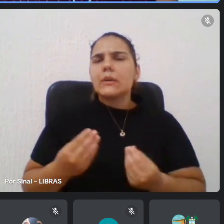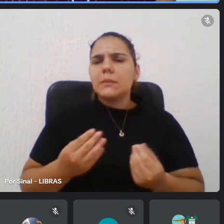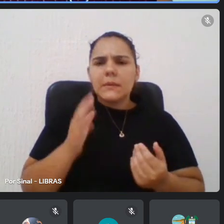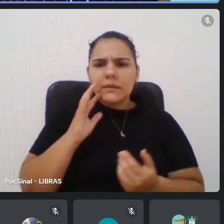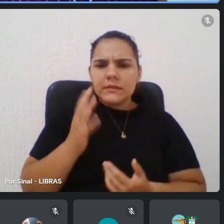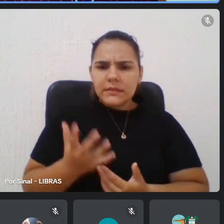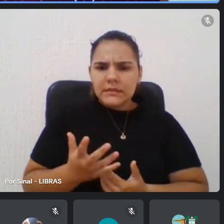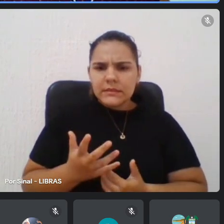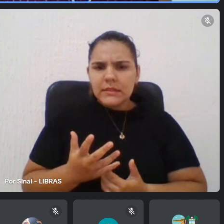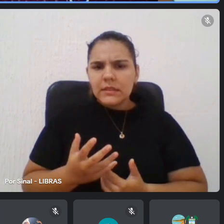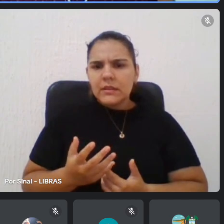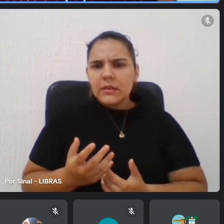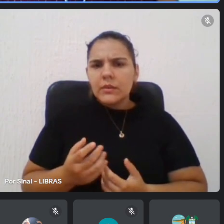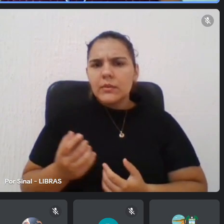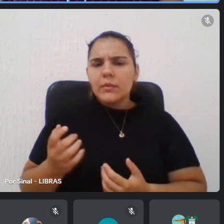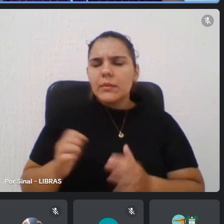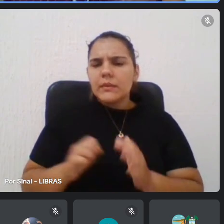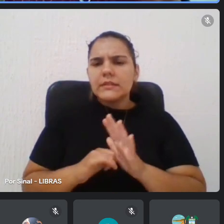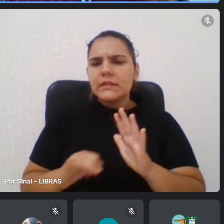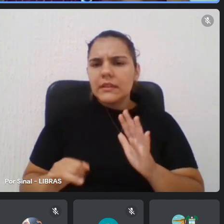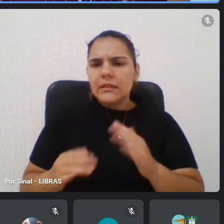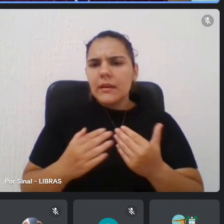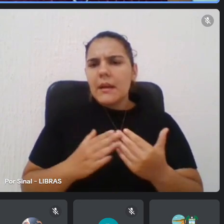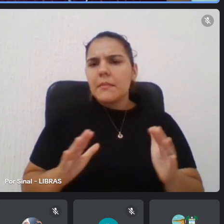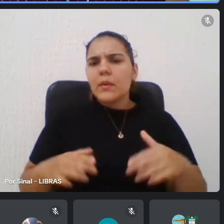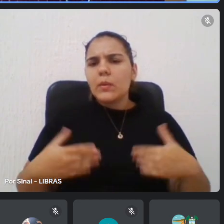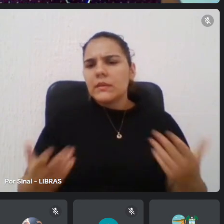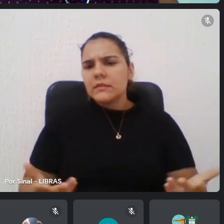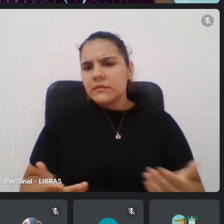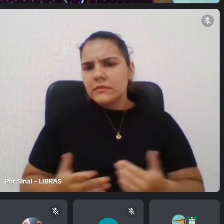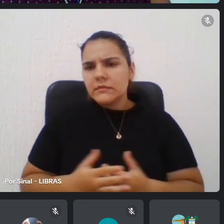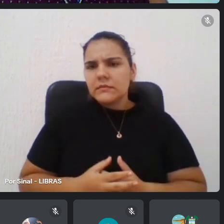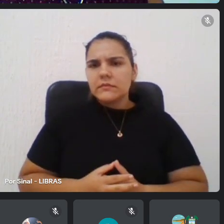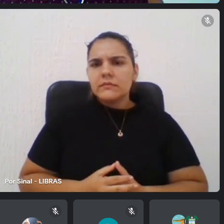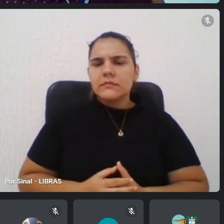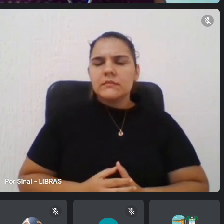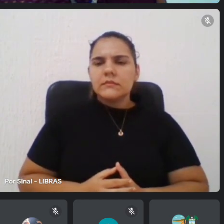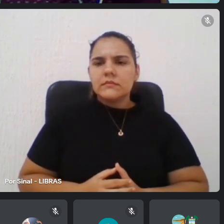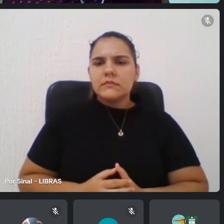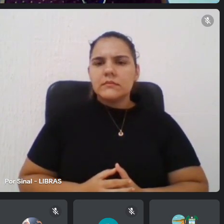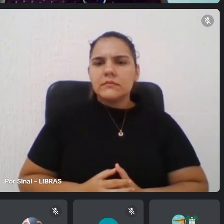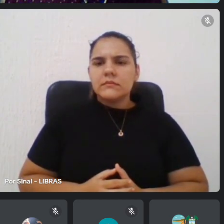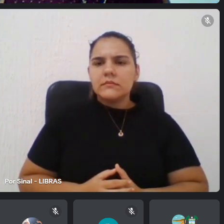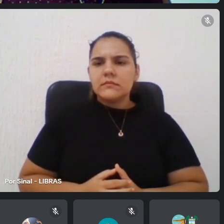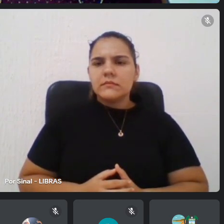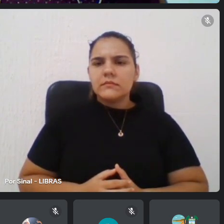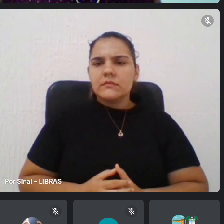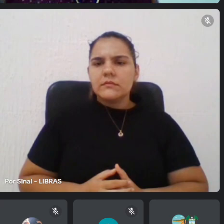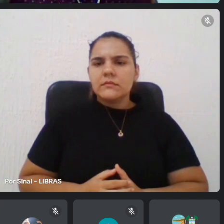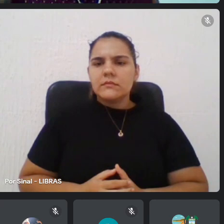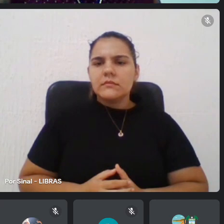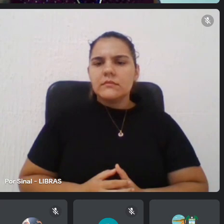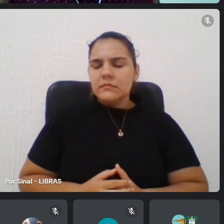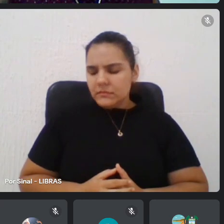quando é que sai o edital e o recebimento do recurso? editais... Desculpa, você já responde essa parte só para eu fechar